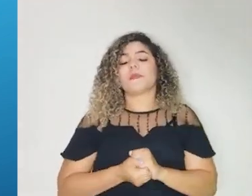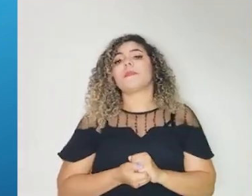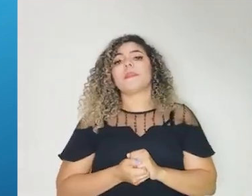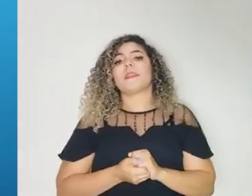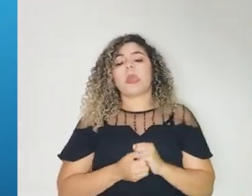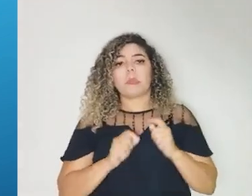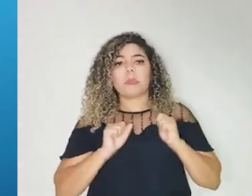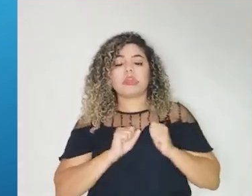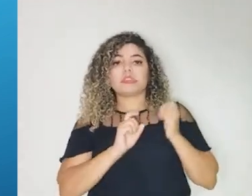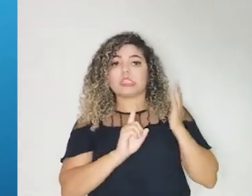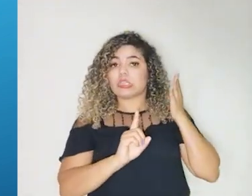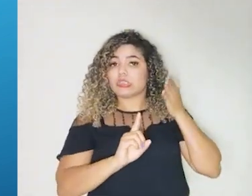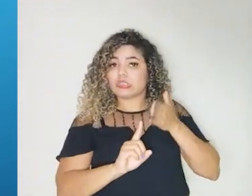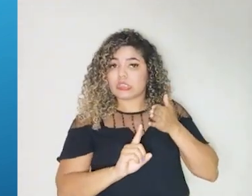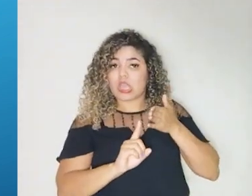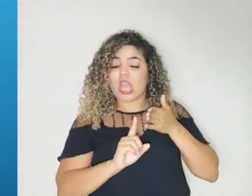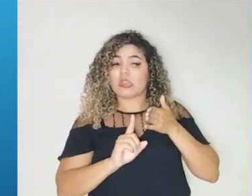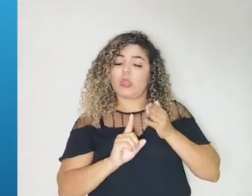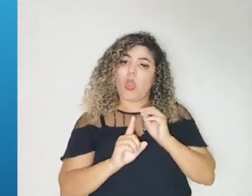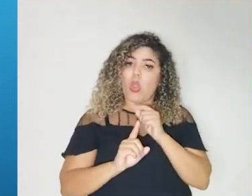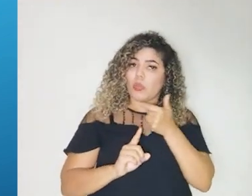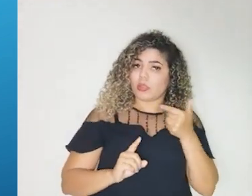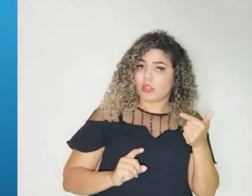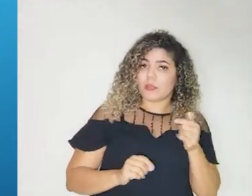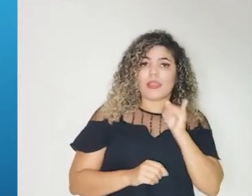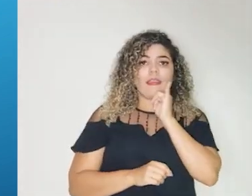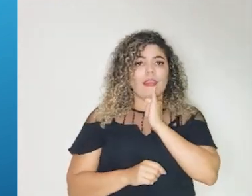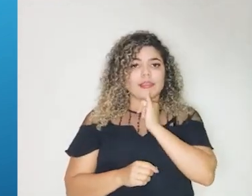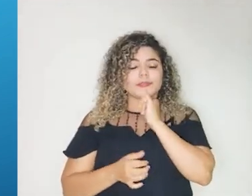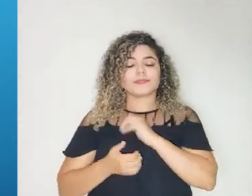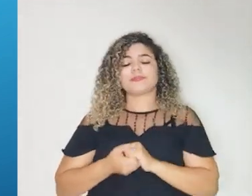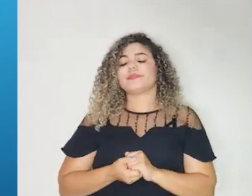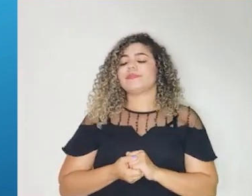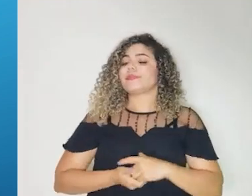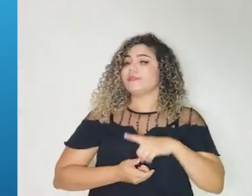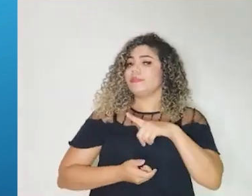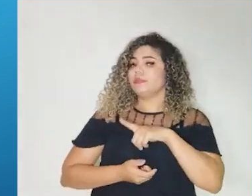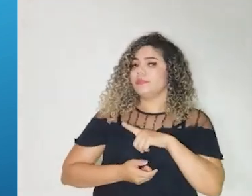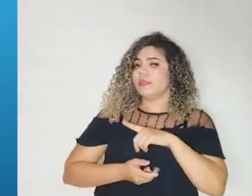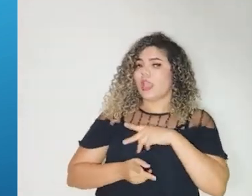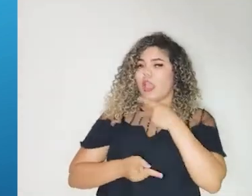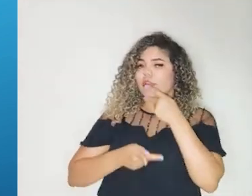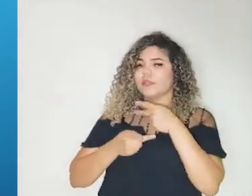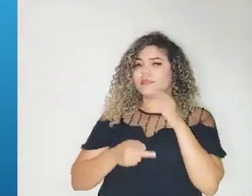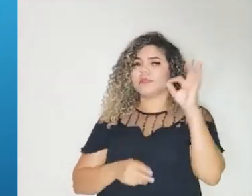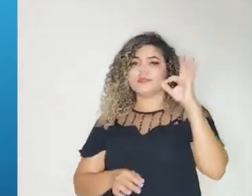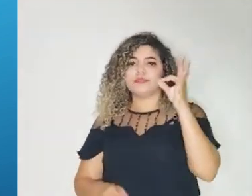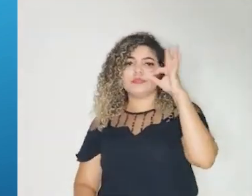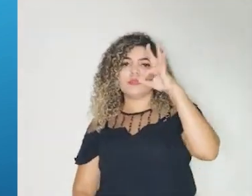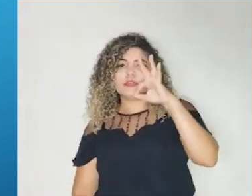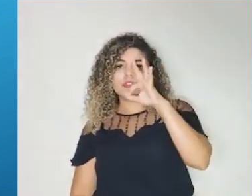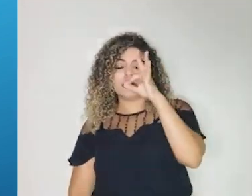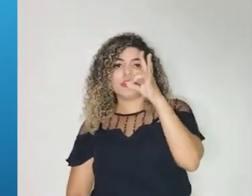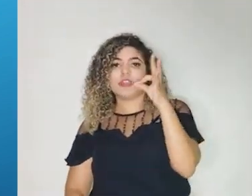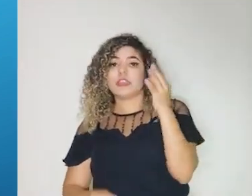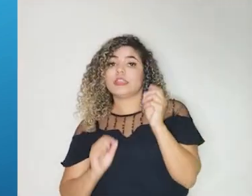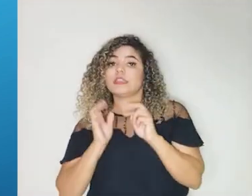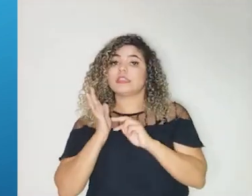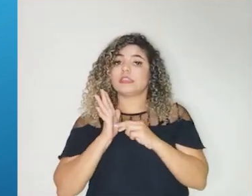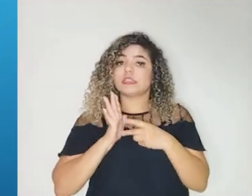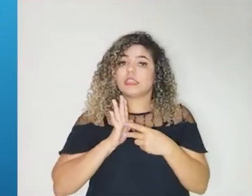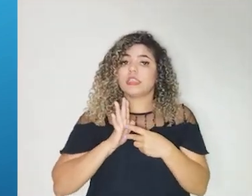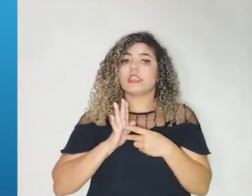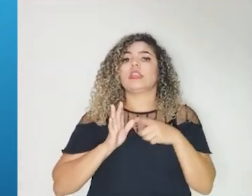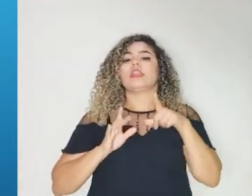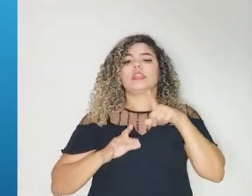tanto direto como indireto. Por exemplo, nós temos aqui, vamos falar dos insetos que já tem a fecundação interna, ou seja, tem a